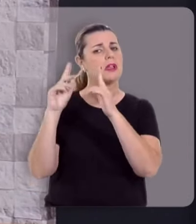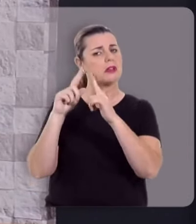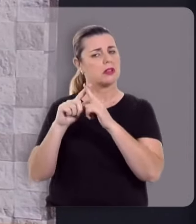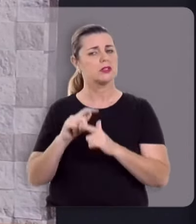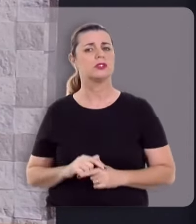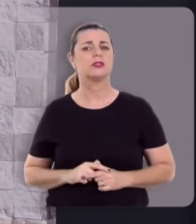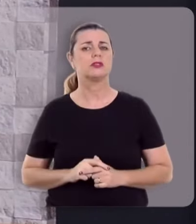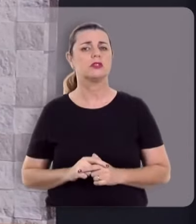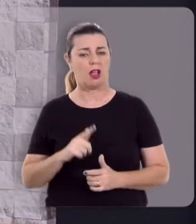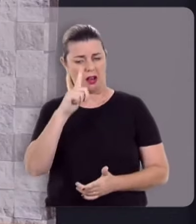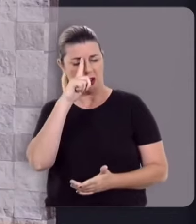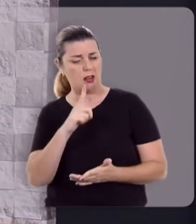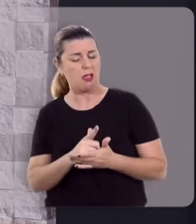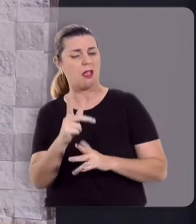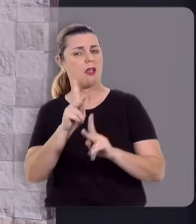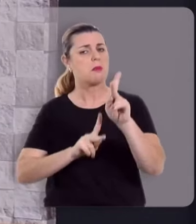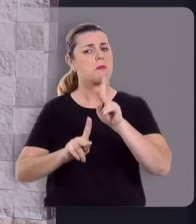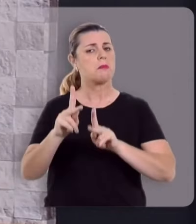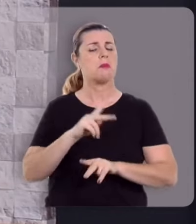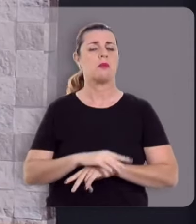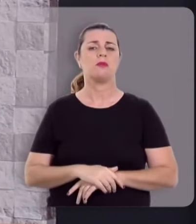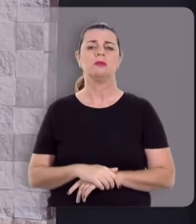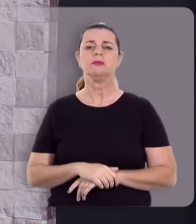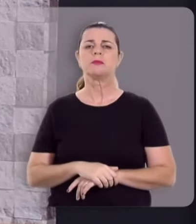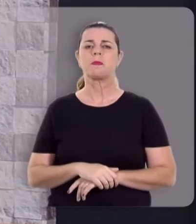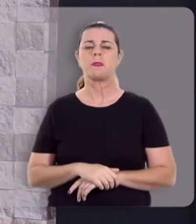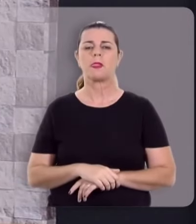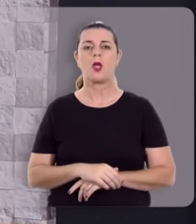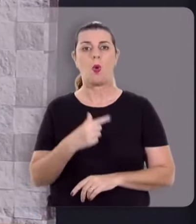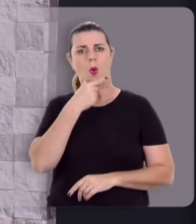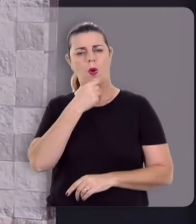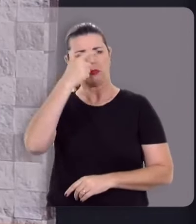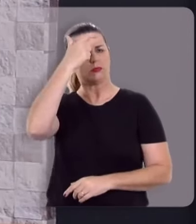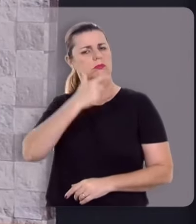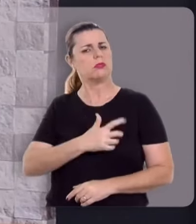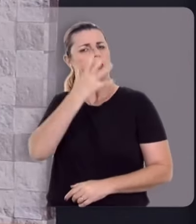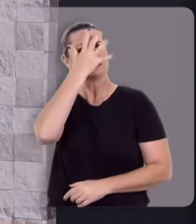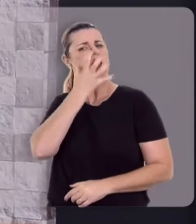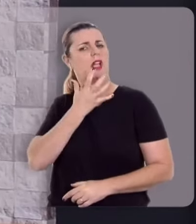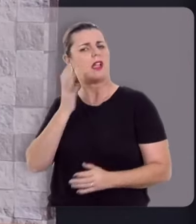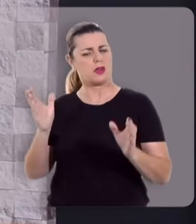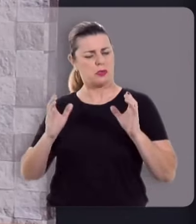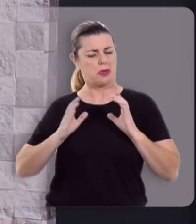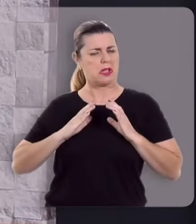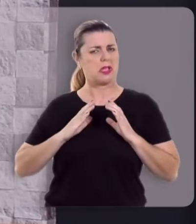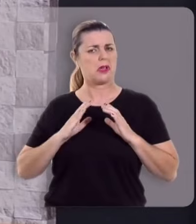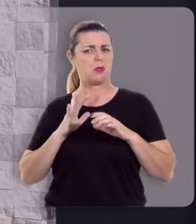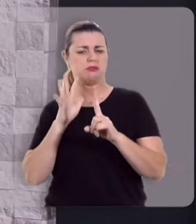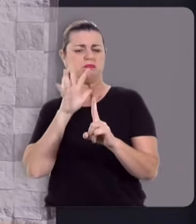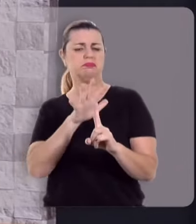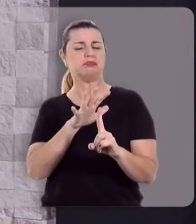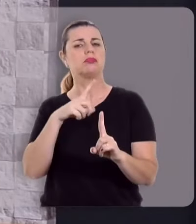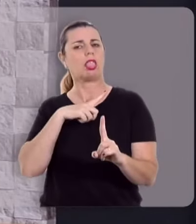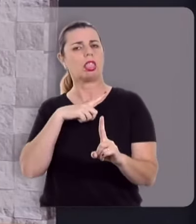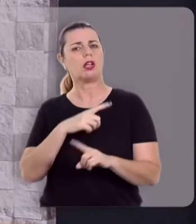um líder do seu povo, um homem íntegro, um homem rico, um homem fluente,